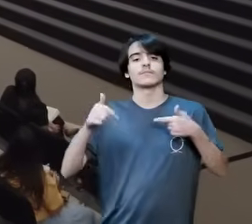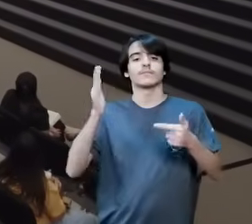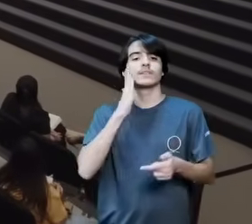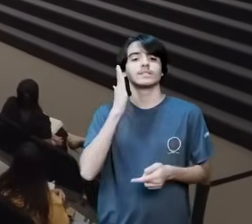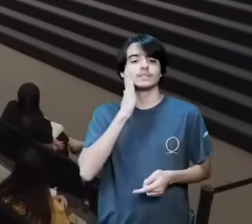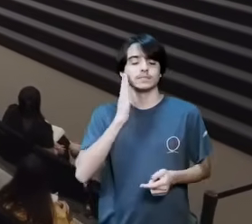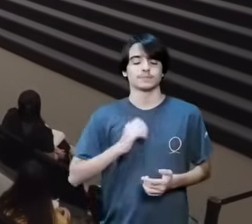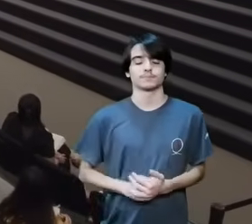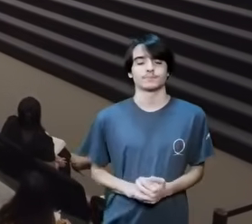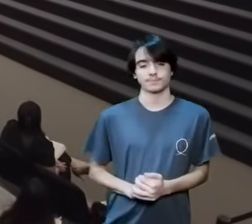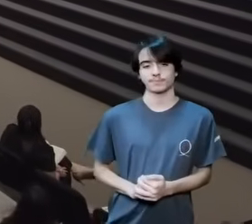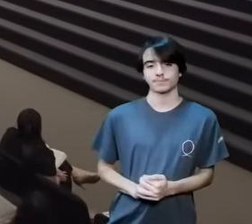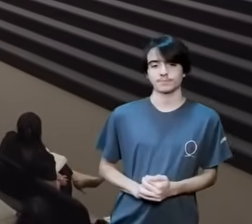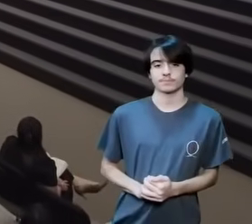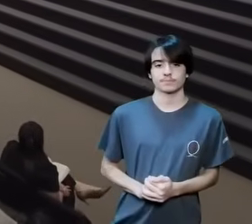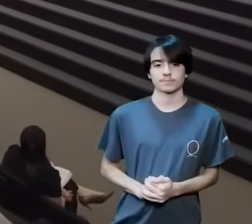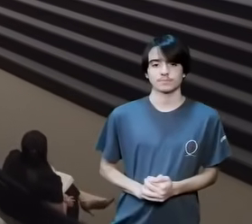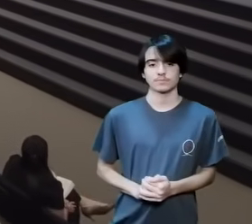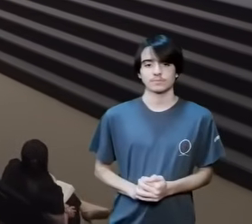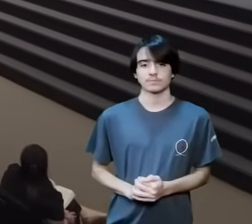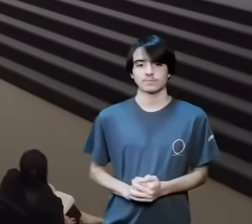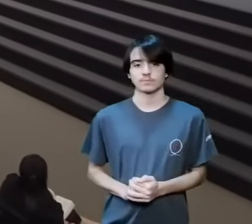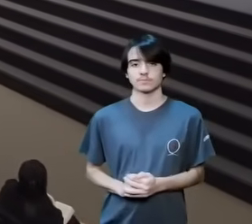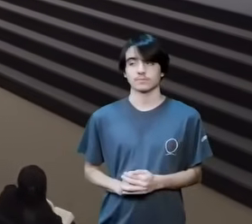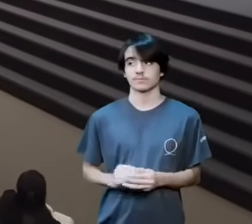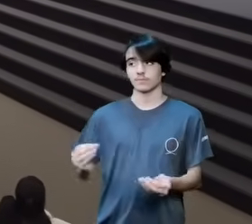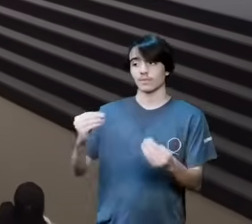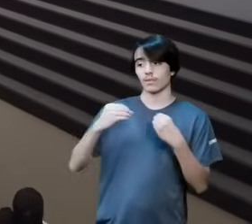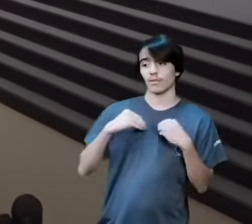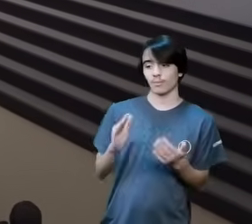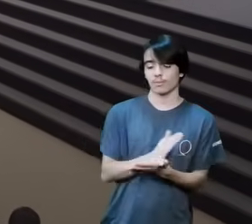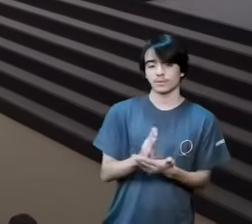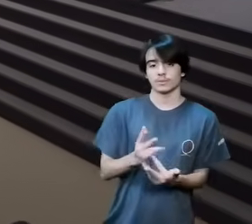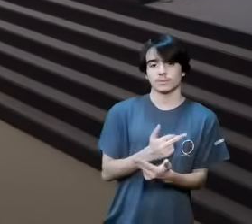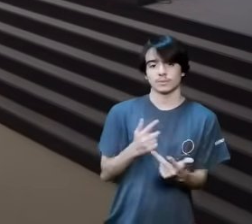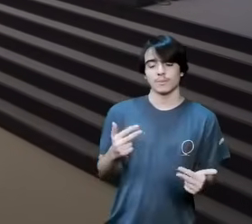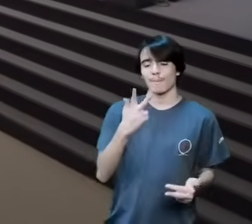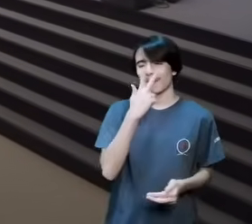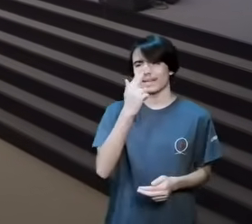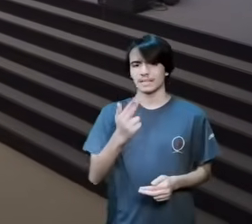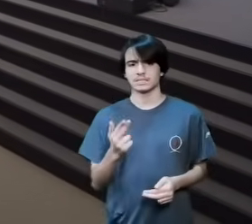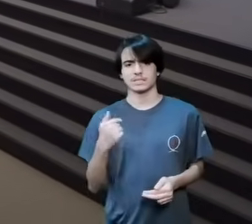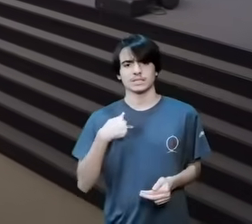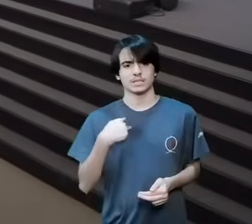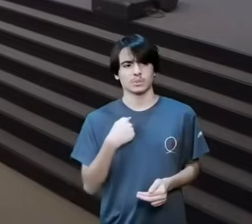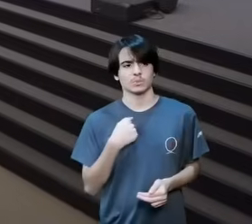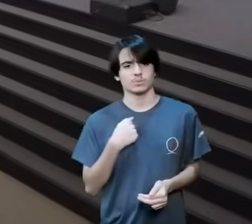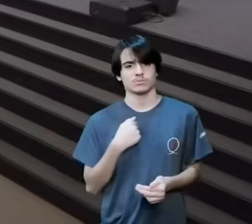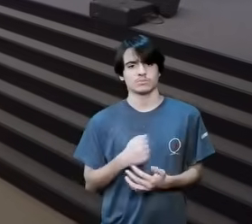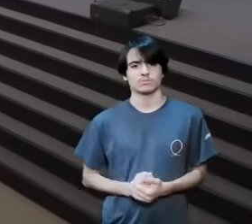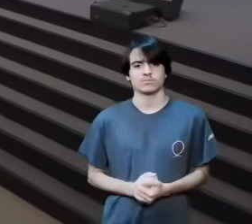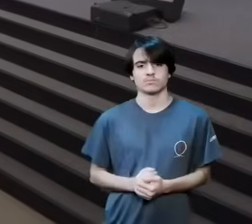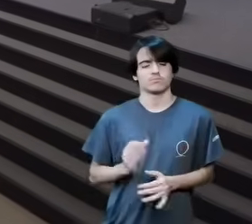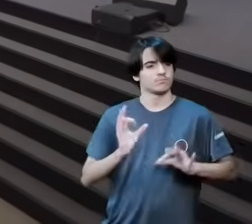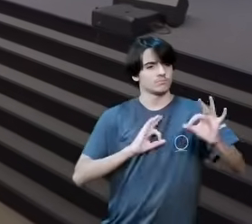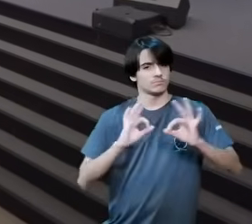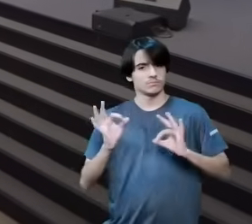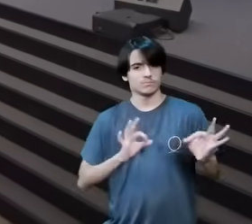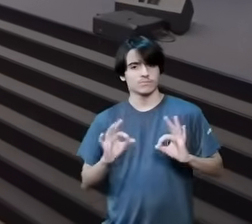nossa capacidade. E ele me deu algumas informações que me parece que eu não estava